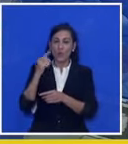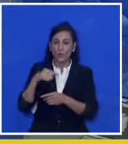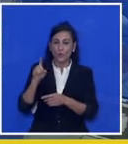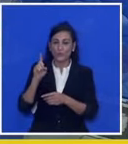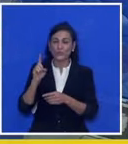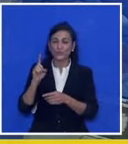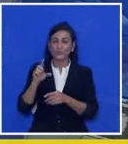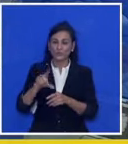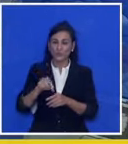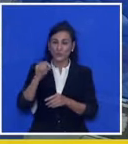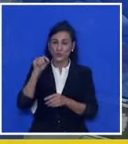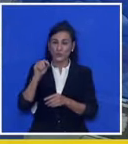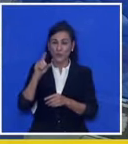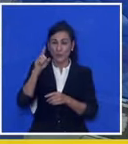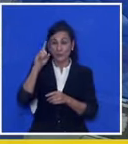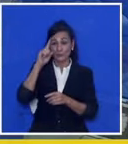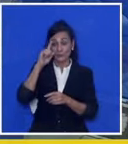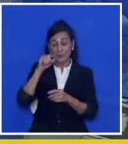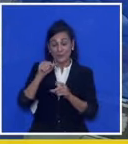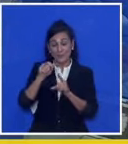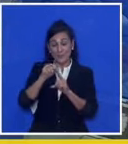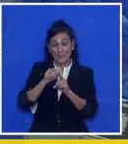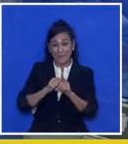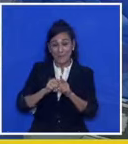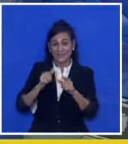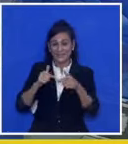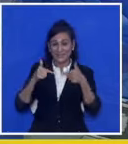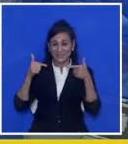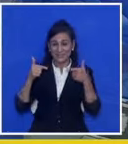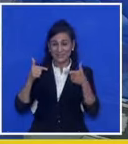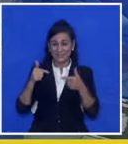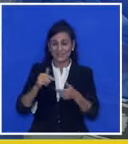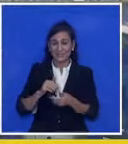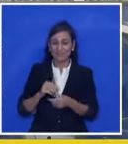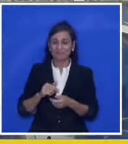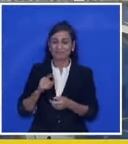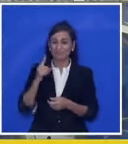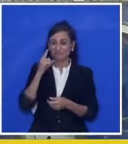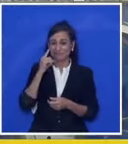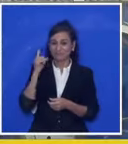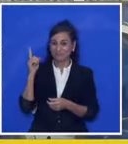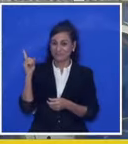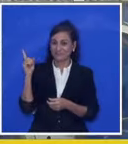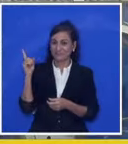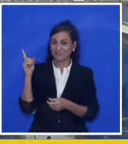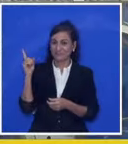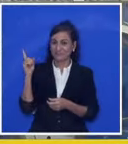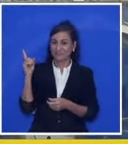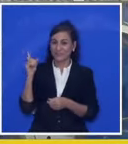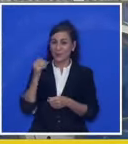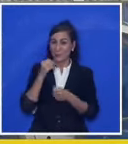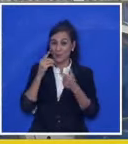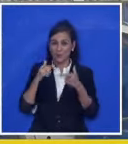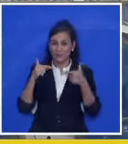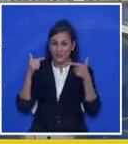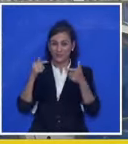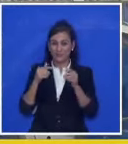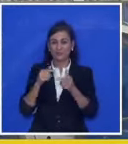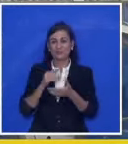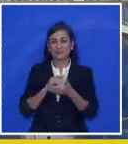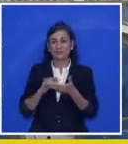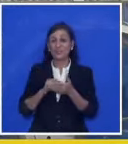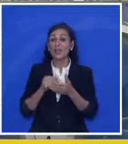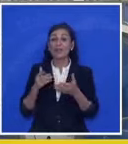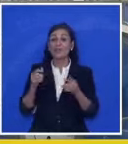etapa. Vamos ao sorteio do mês da sorte. Vamos lá? Bolas posicionadas. Boa sorte para você que